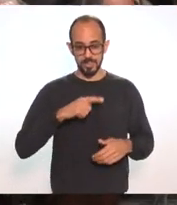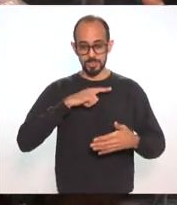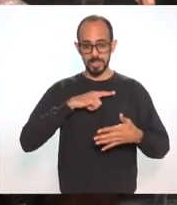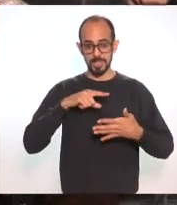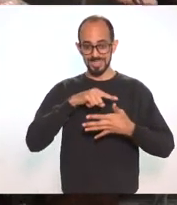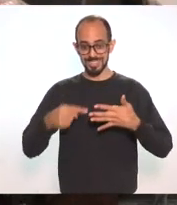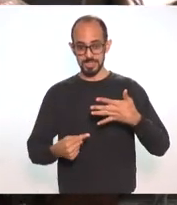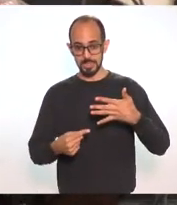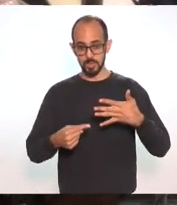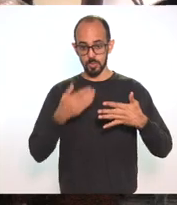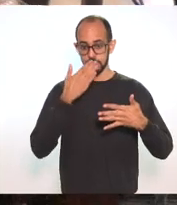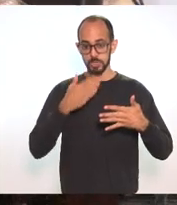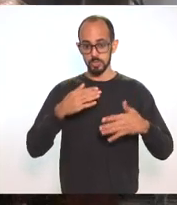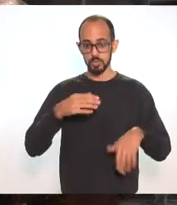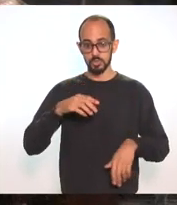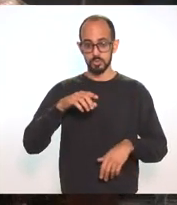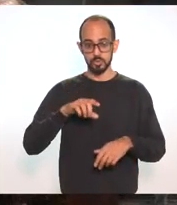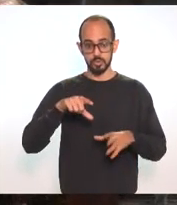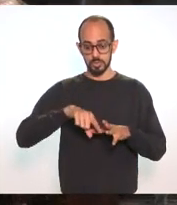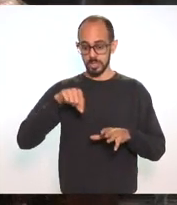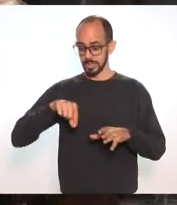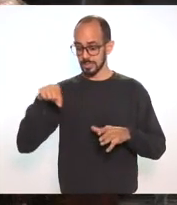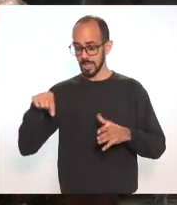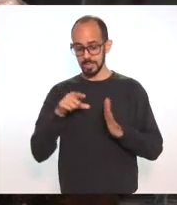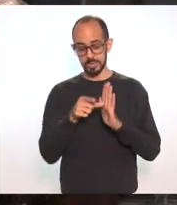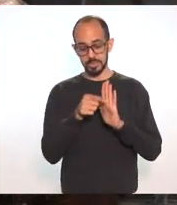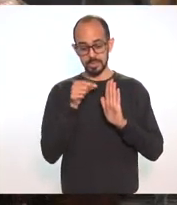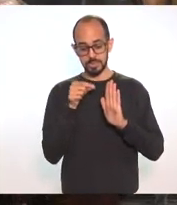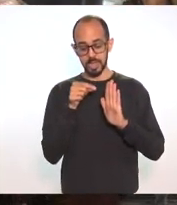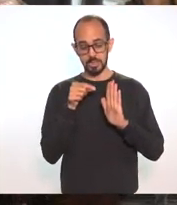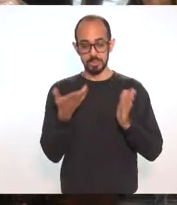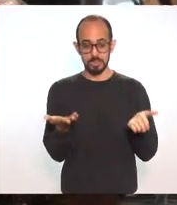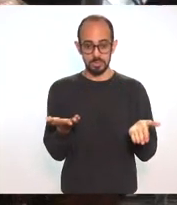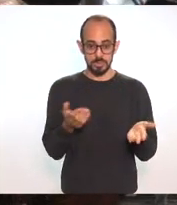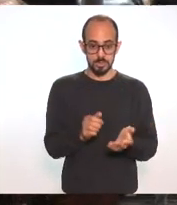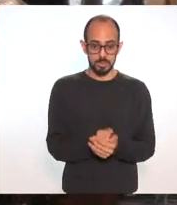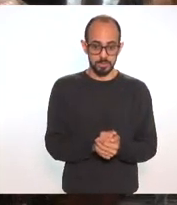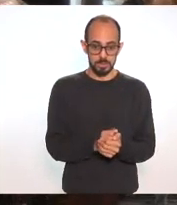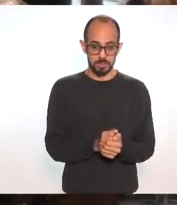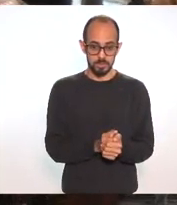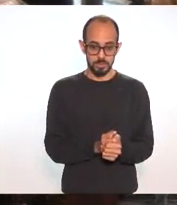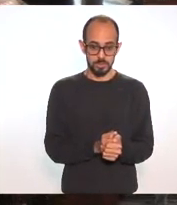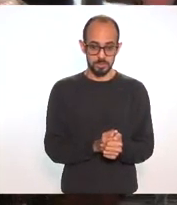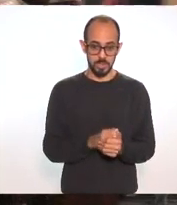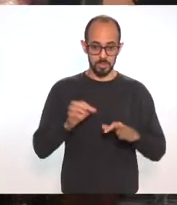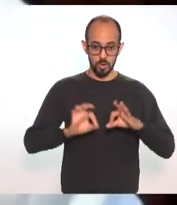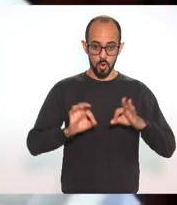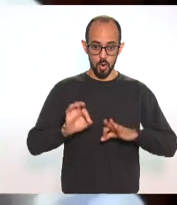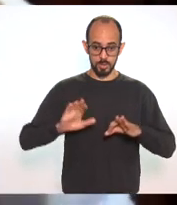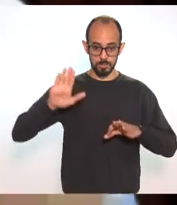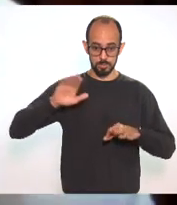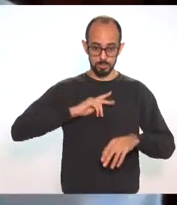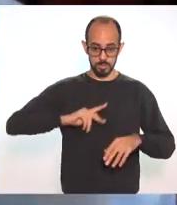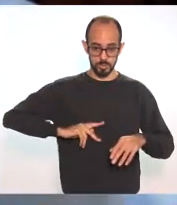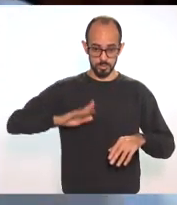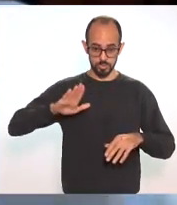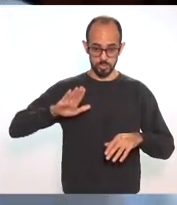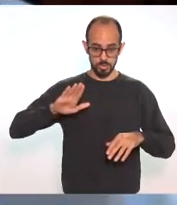na bancada do PSL, deputado Charles Batista. Questão de ordem, presidente. Eu estou fazendo uma análise das